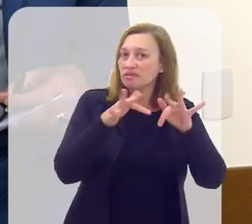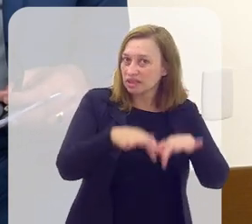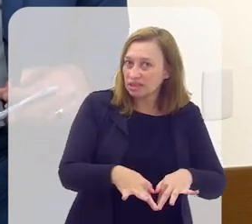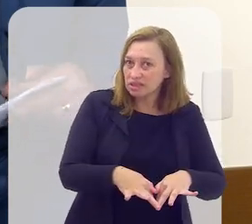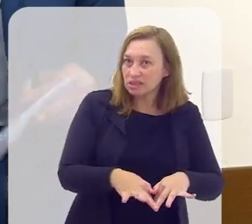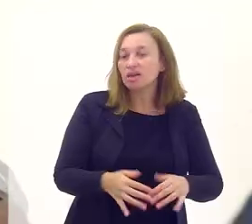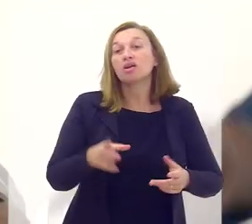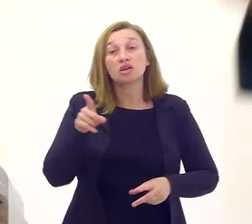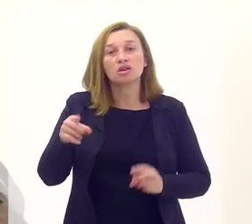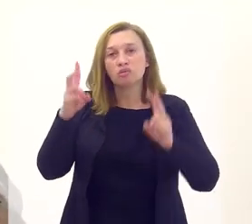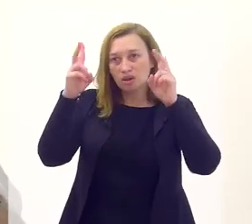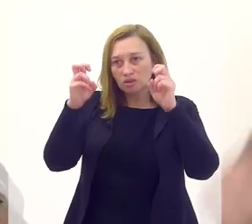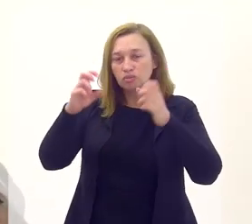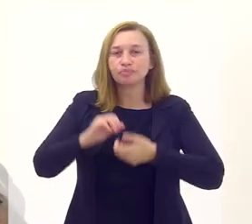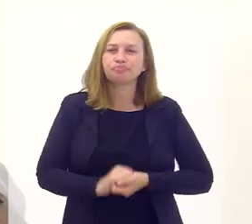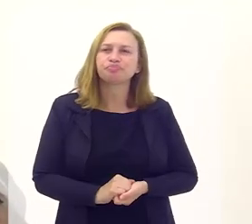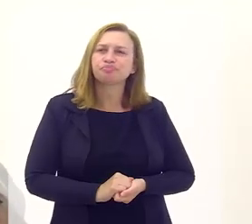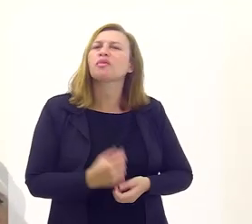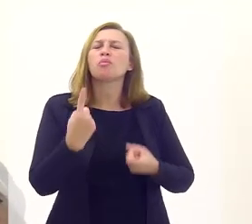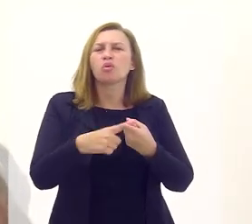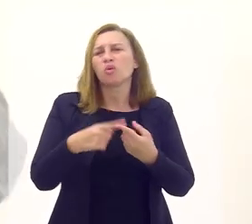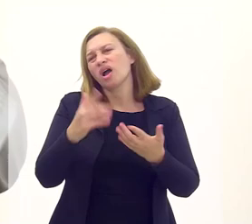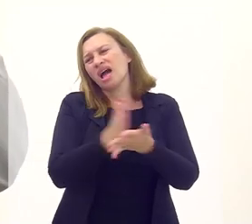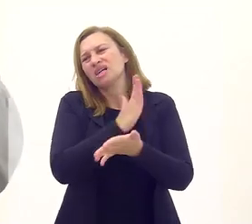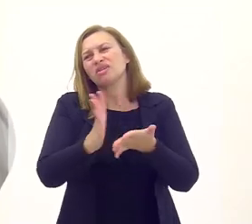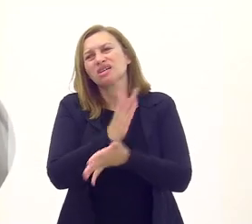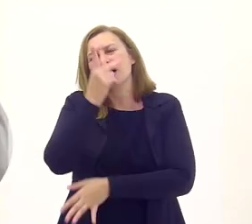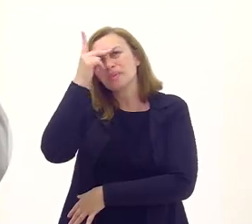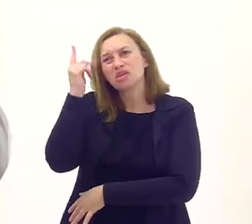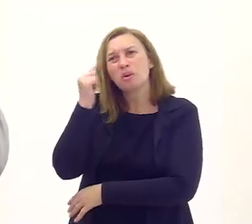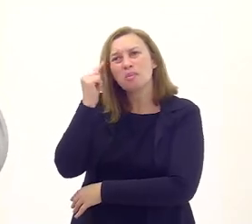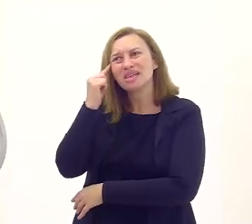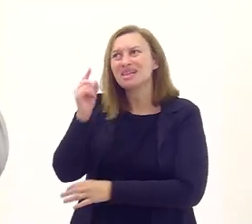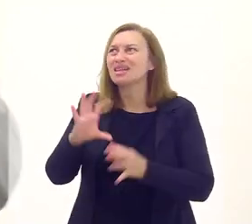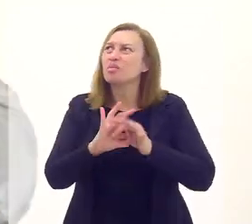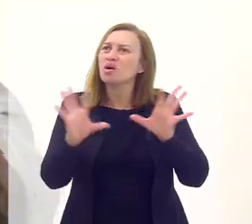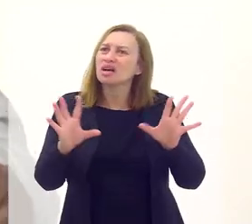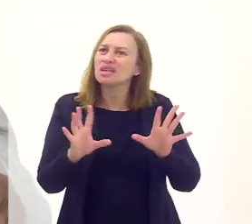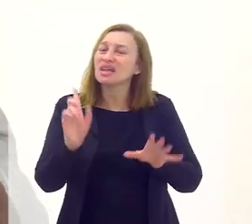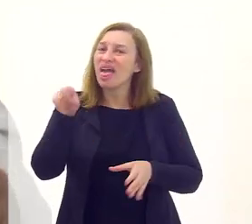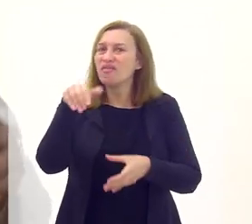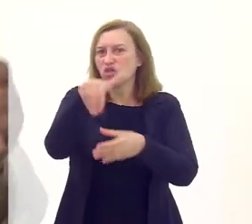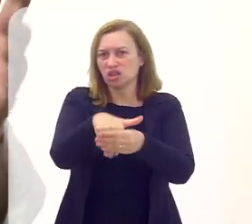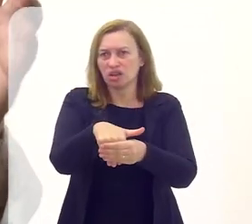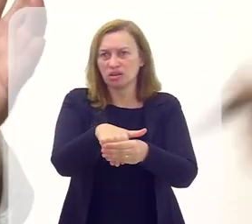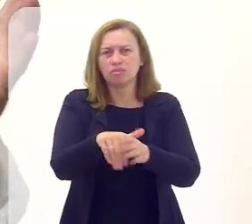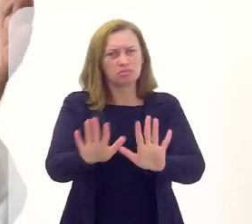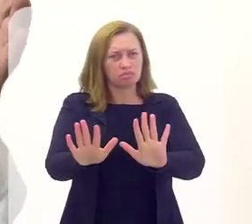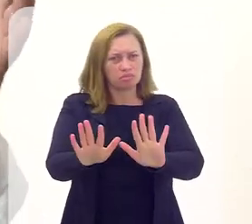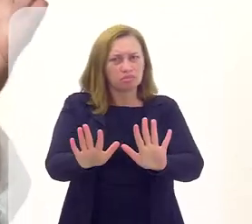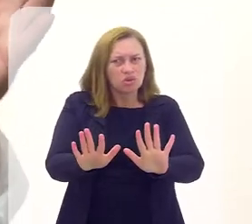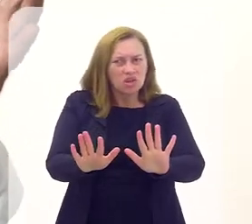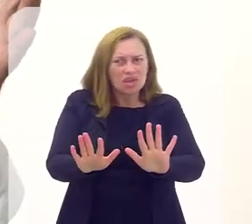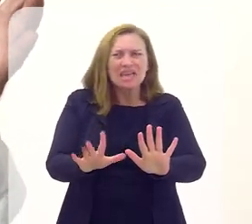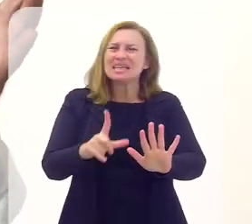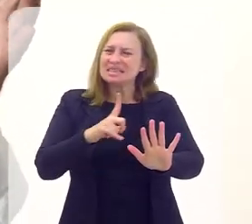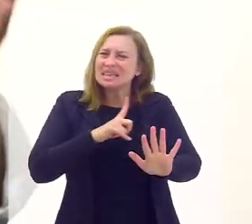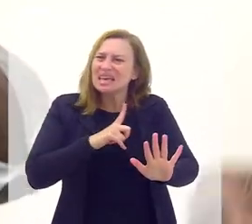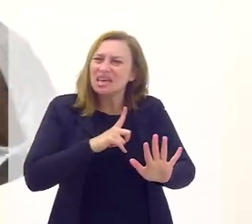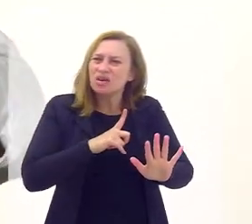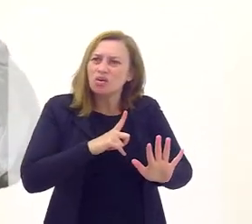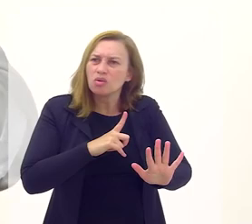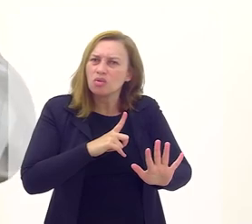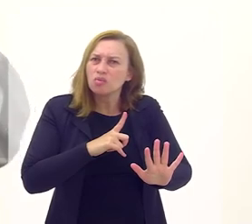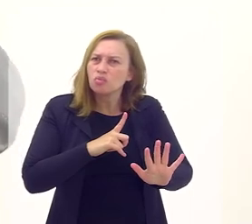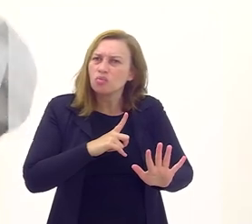para concluir essa tua questão, é porque, às vezes, as pessoas acham que democracia é votar. Mas, espera aí,